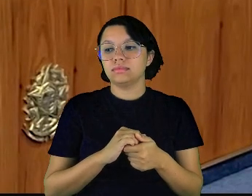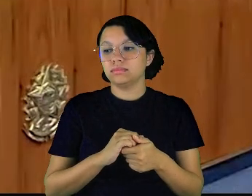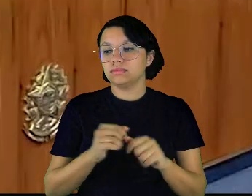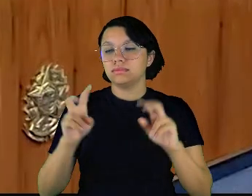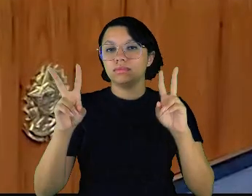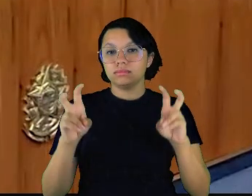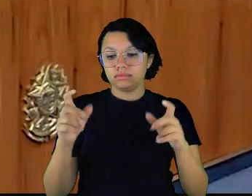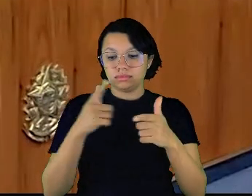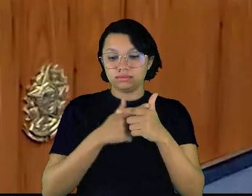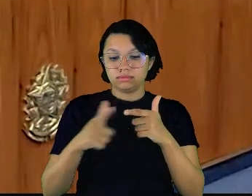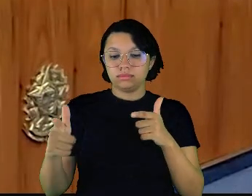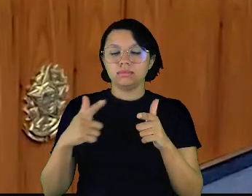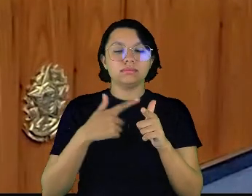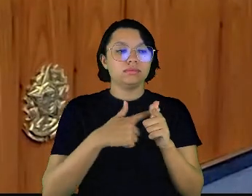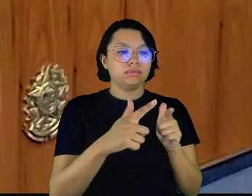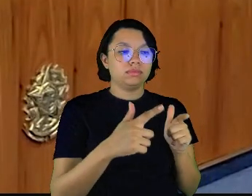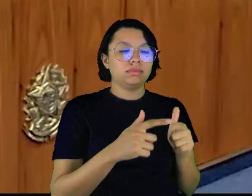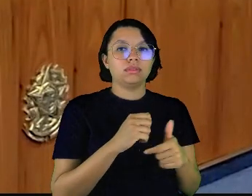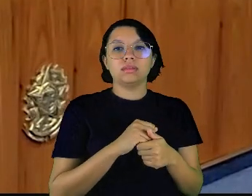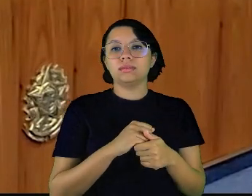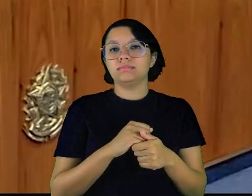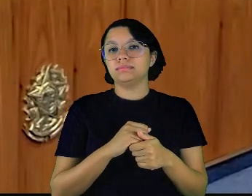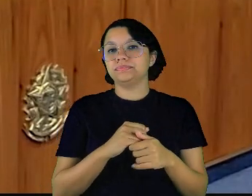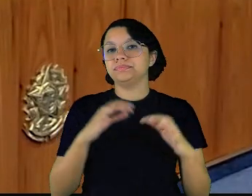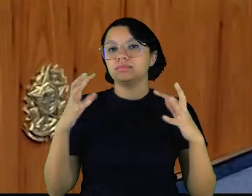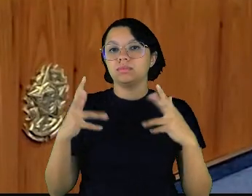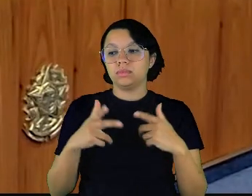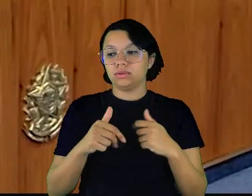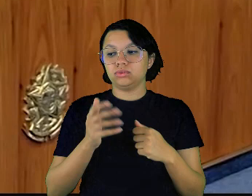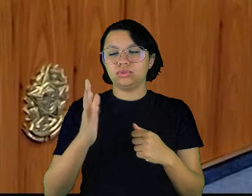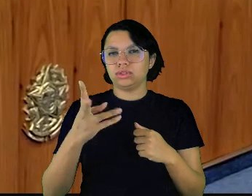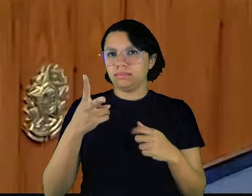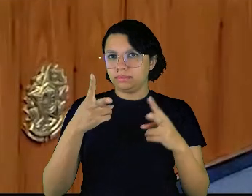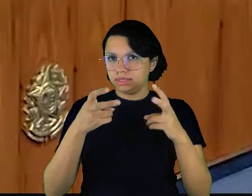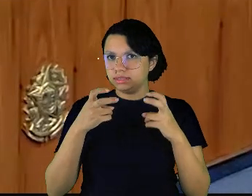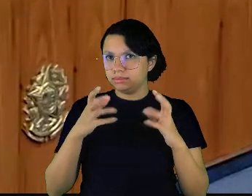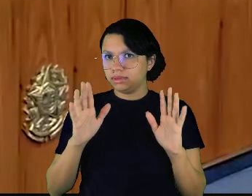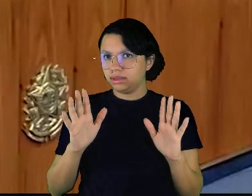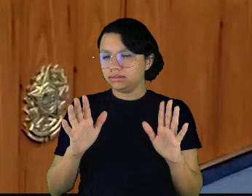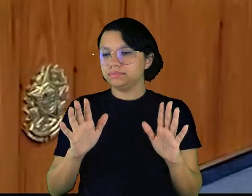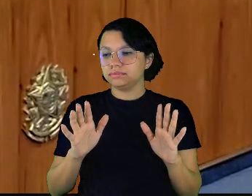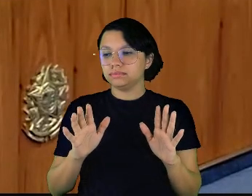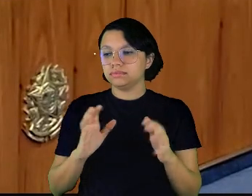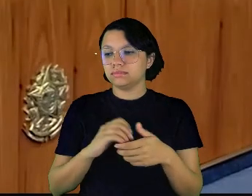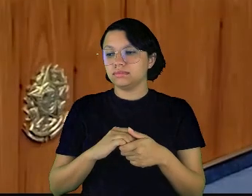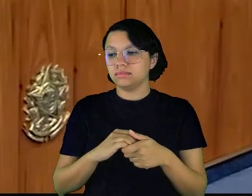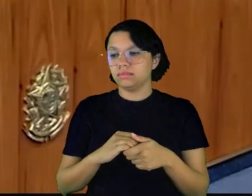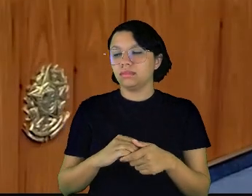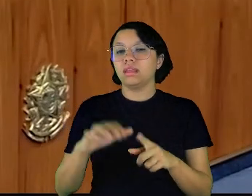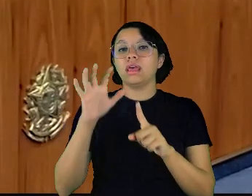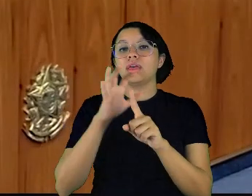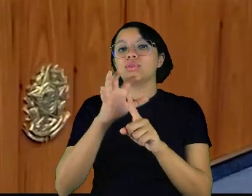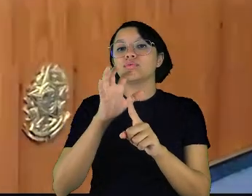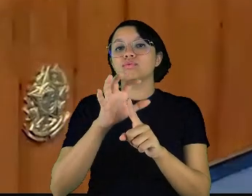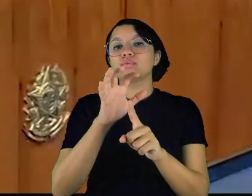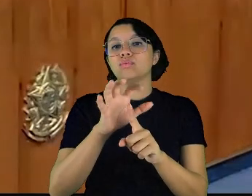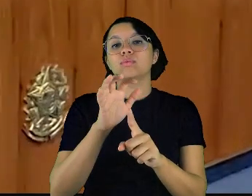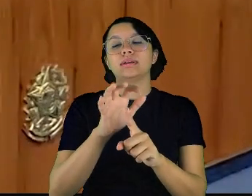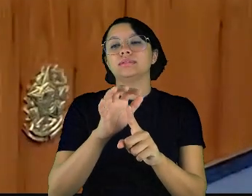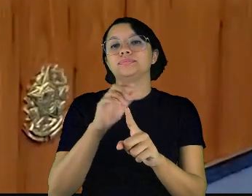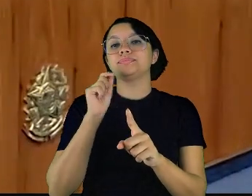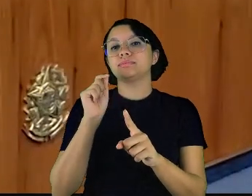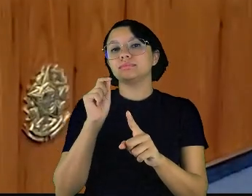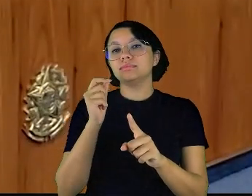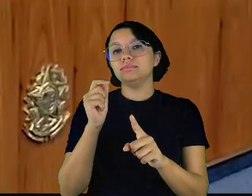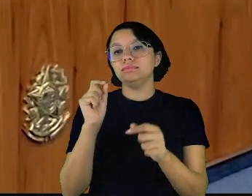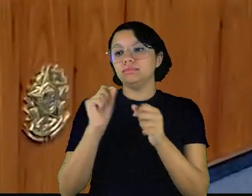temas foram divididos, né, para todos, eu acho que já perceberam, a influência do que